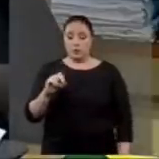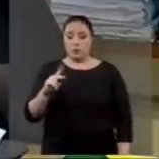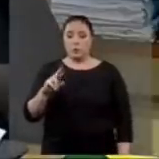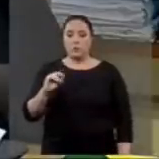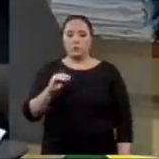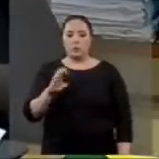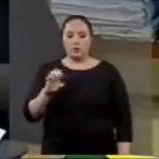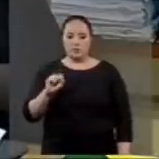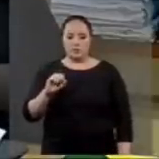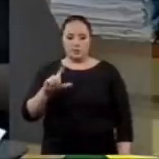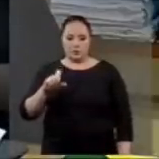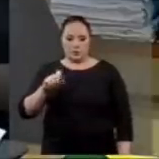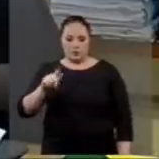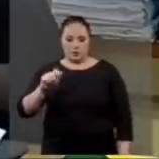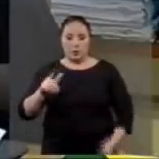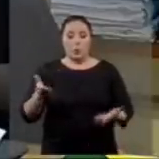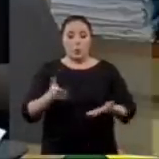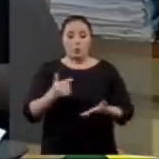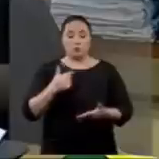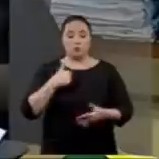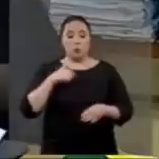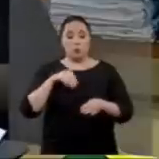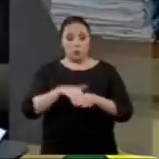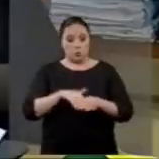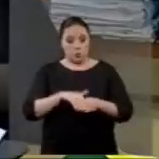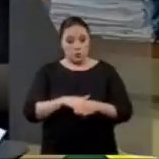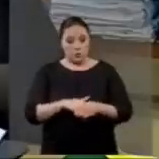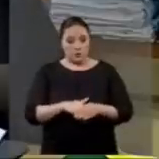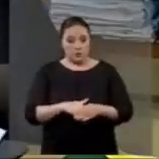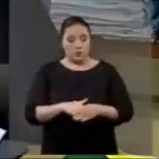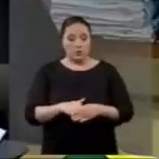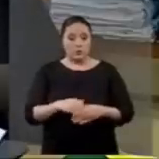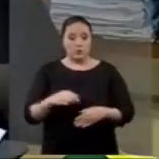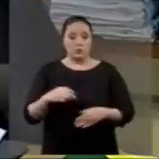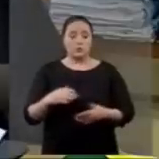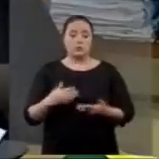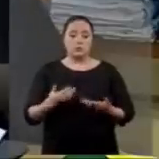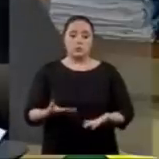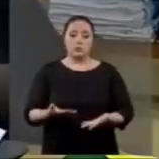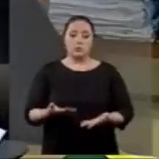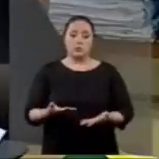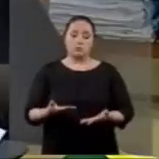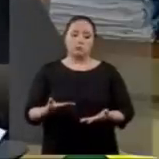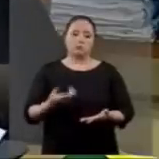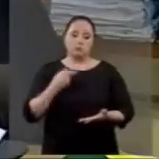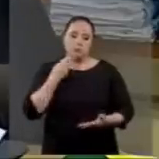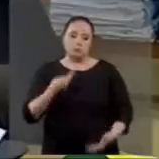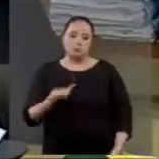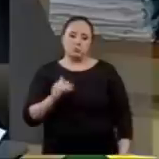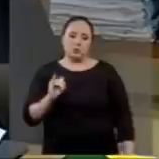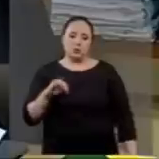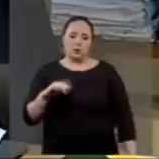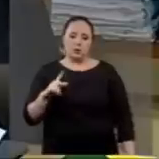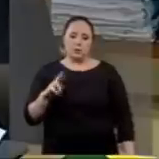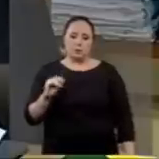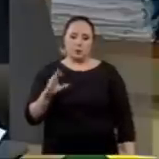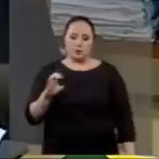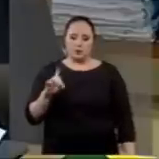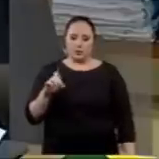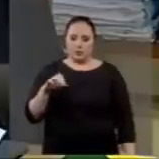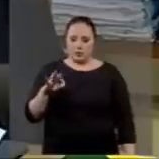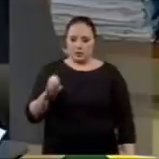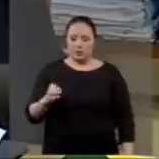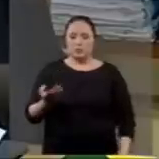agora acompanhar o voto de Vossa Excelência, julgando improcedente, tal como já o fizeram o relator,